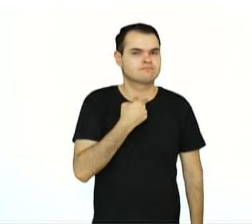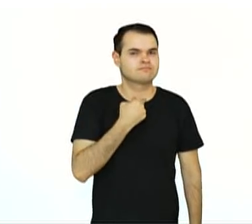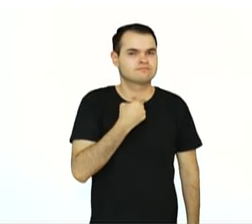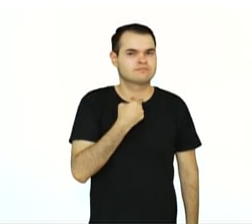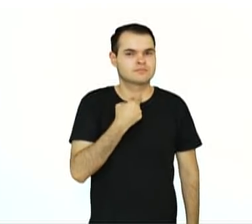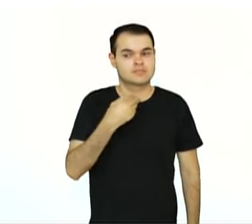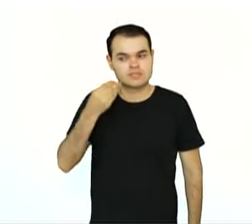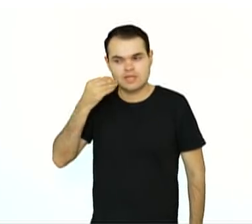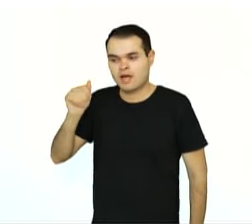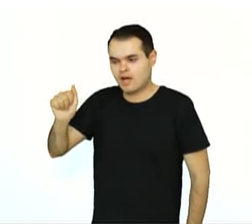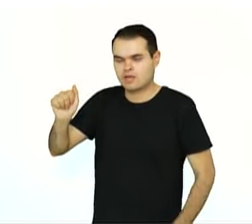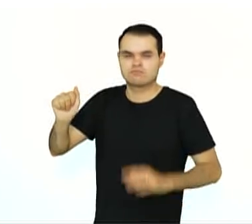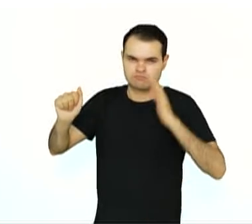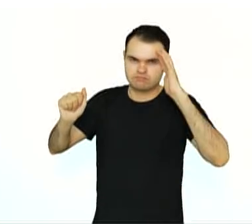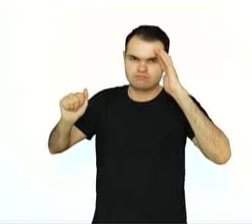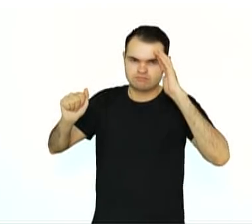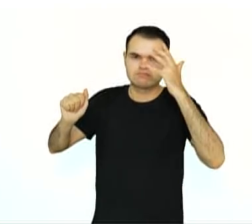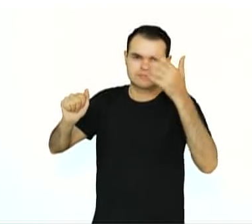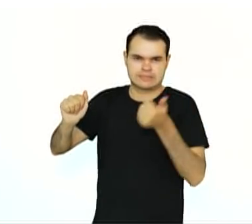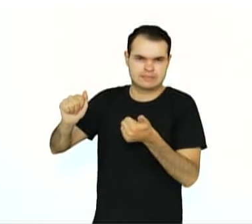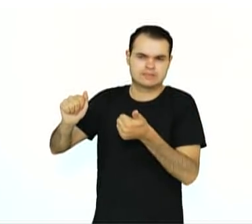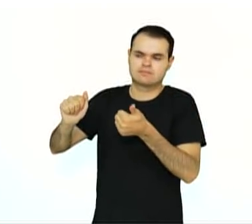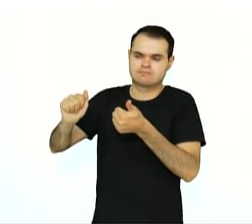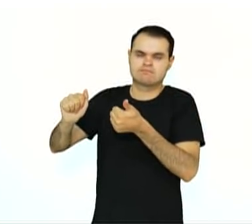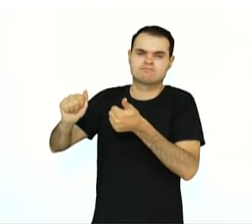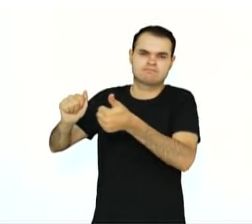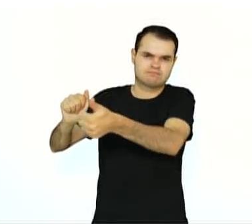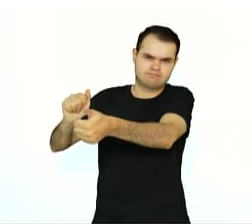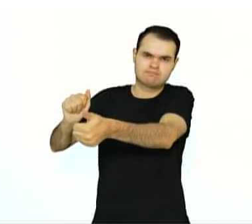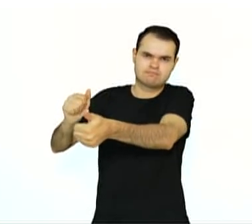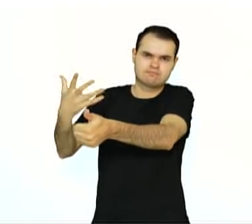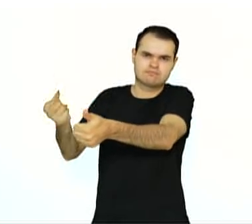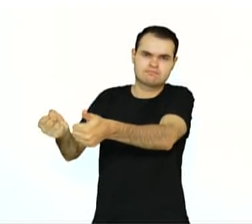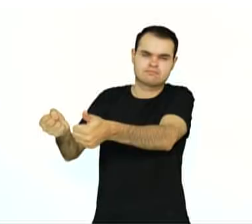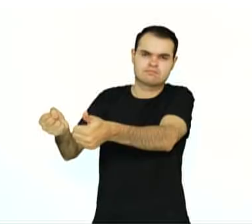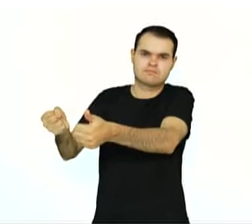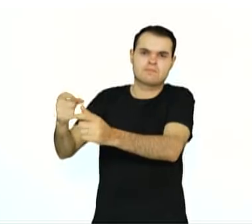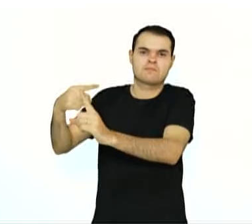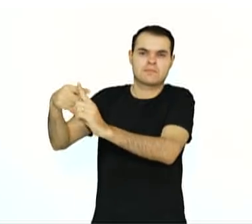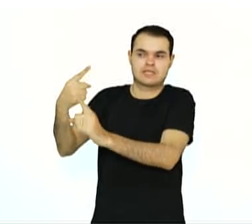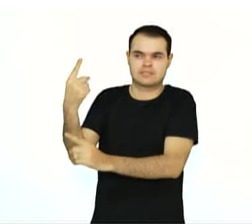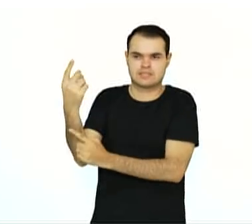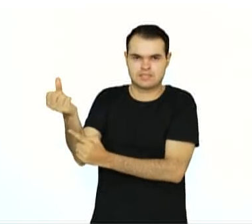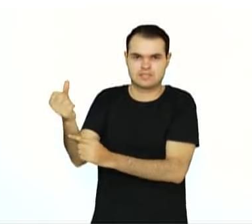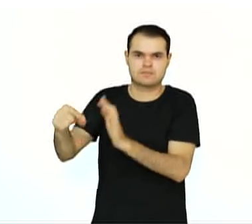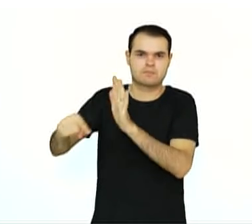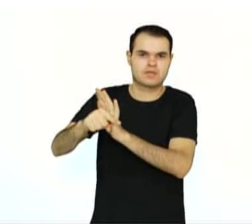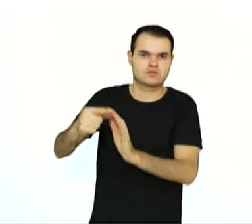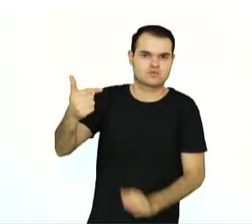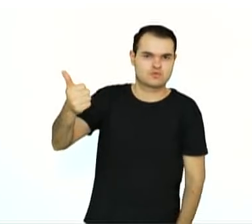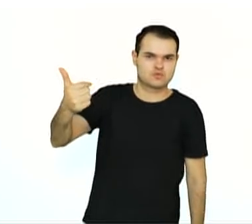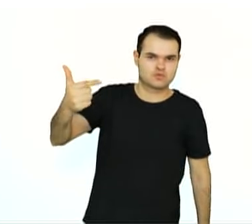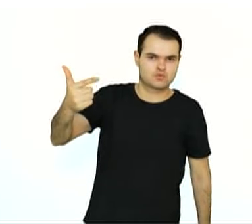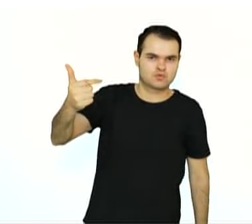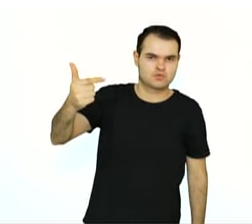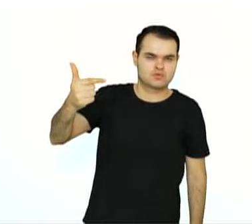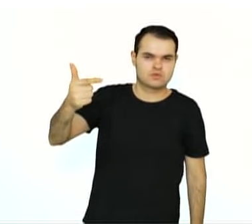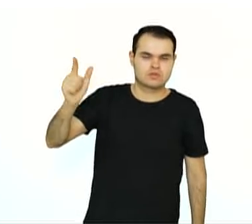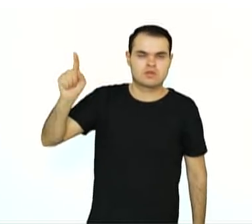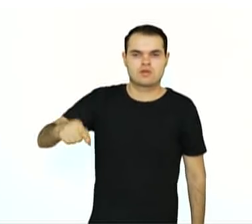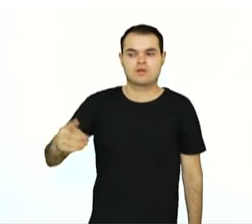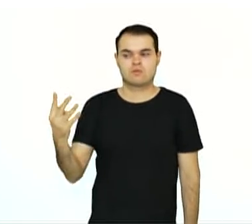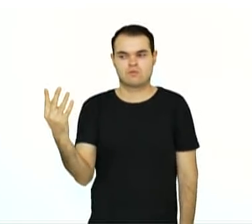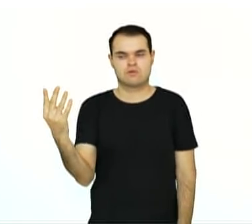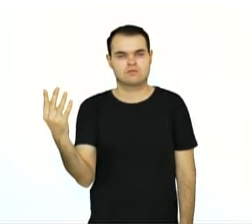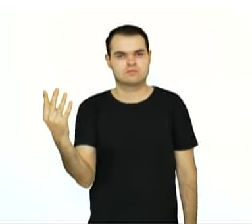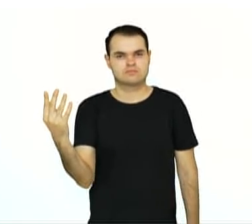a área funciona. Porque menos 4 ao quadrado é mais 16. E mais 16 menos 12, que é o 3 vezes menos 4, dá